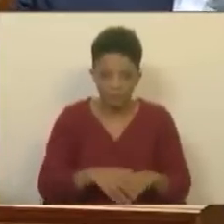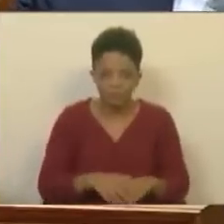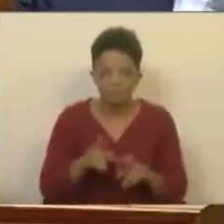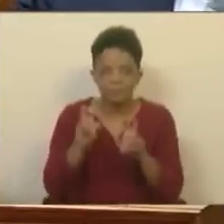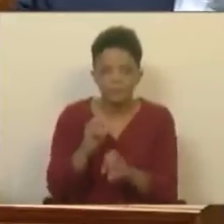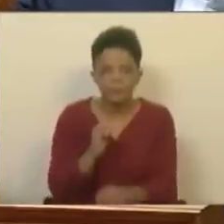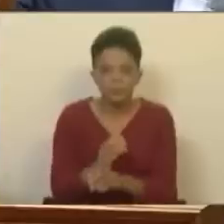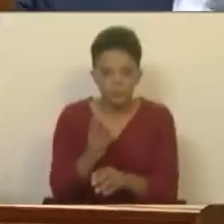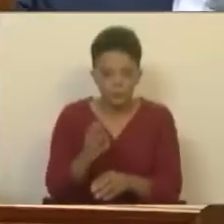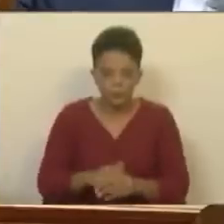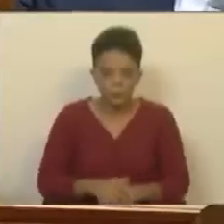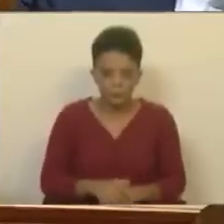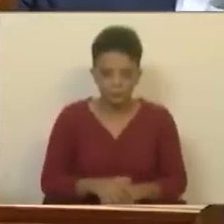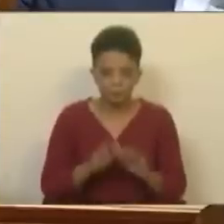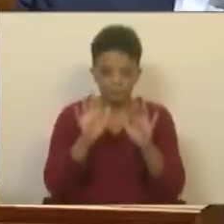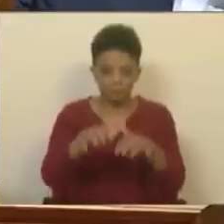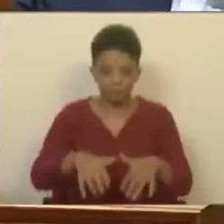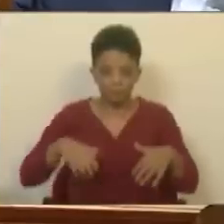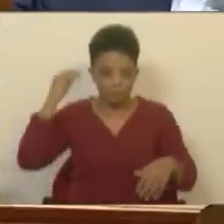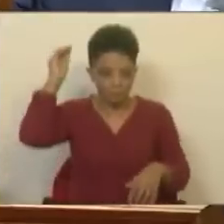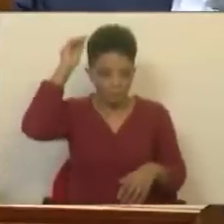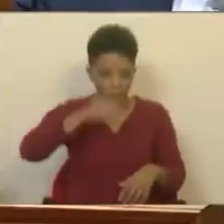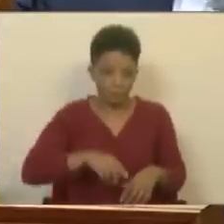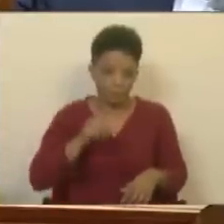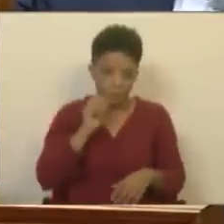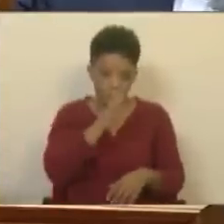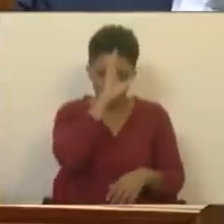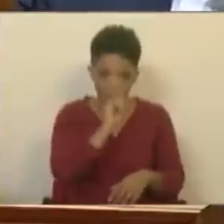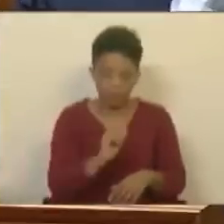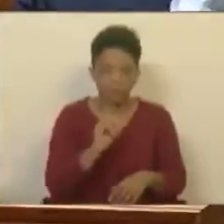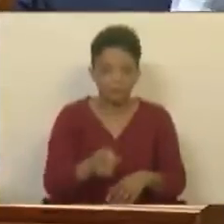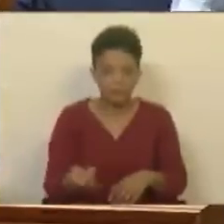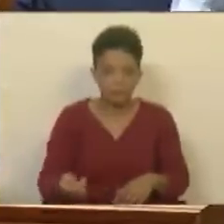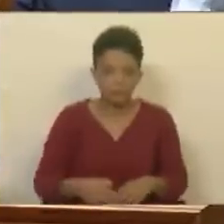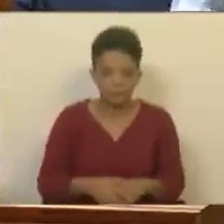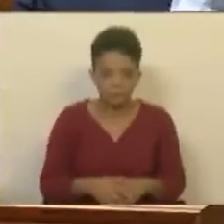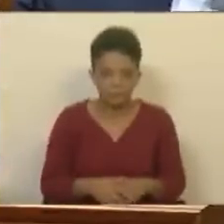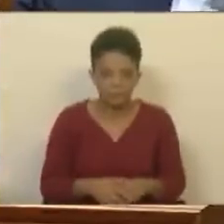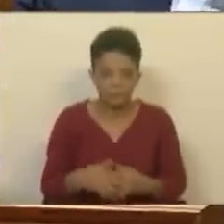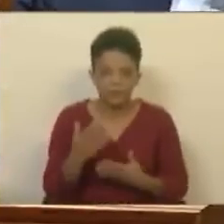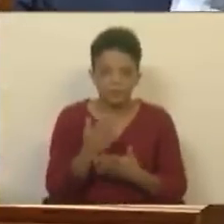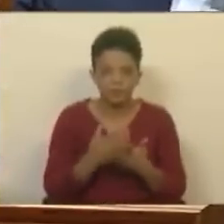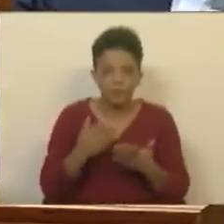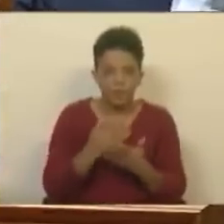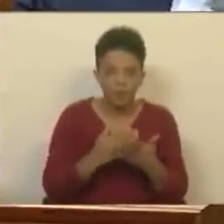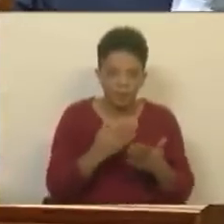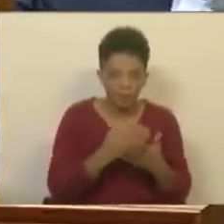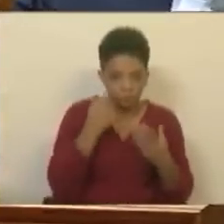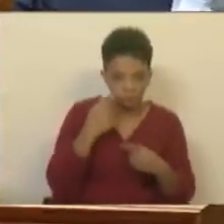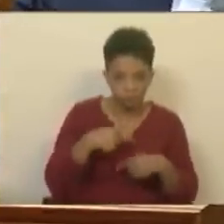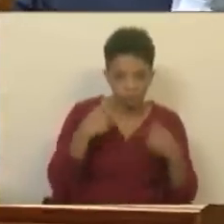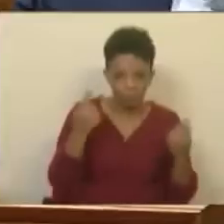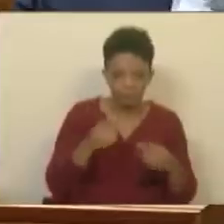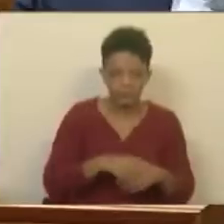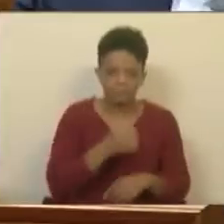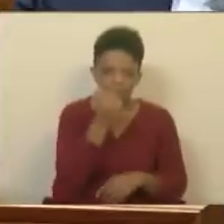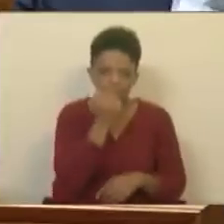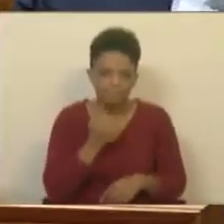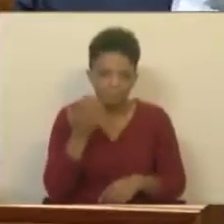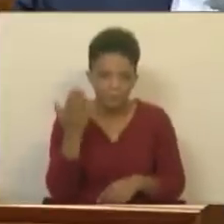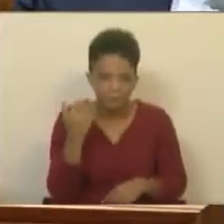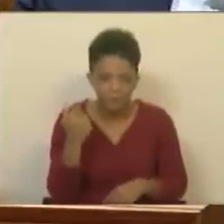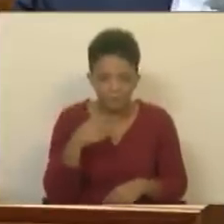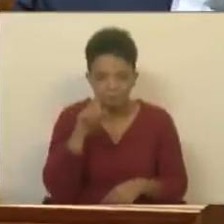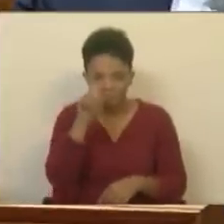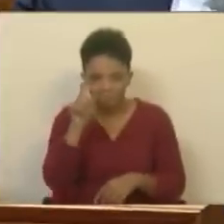colocados na Assembleia da república e ao governo que se prende com a escola pública o descontentamento é